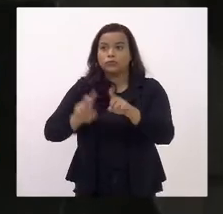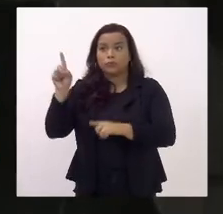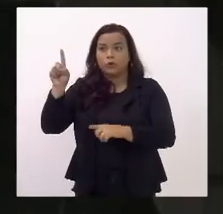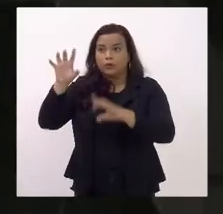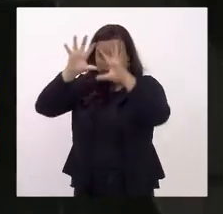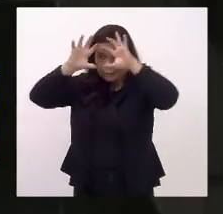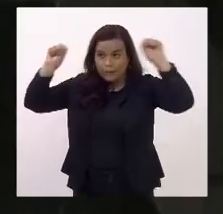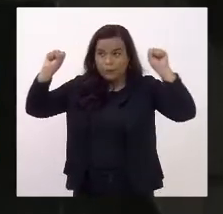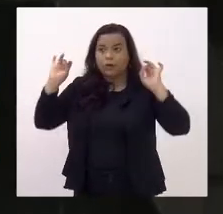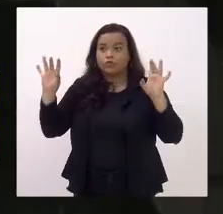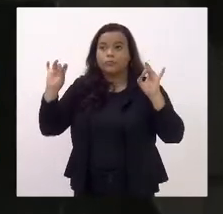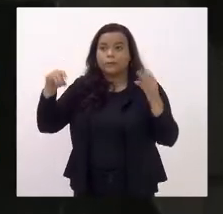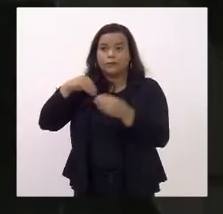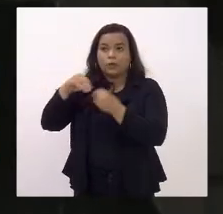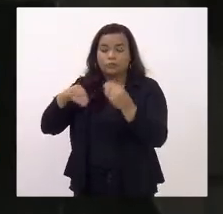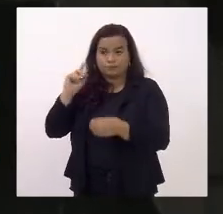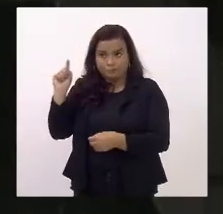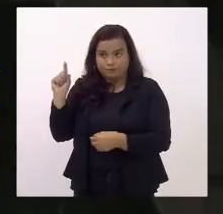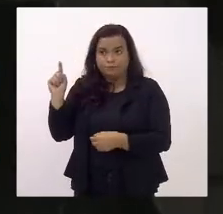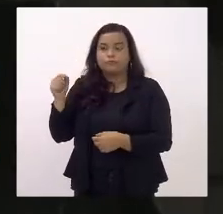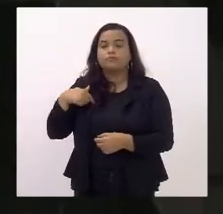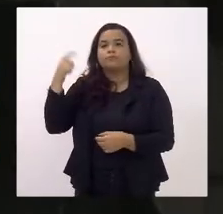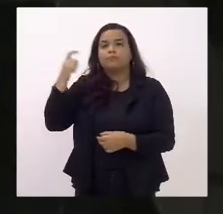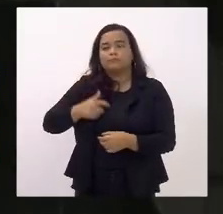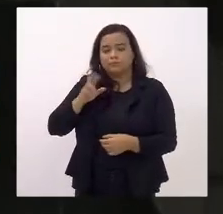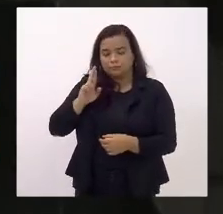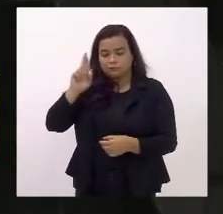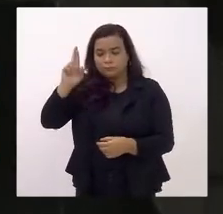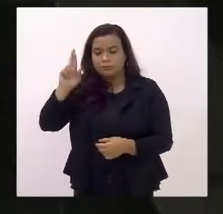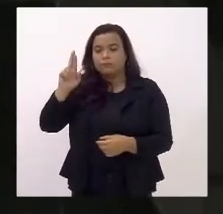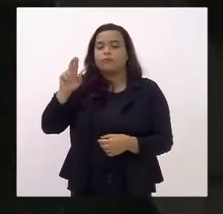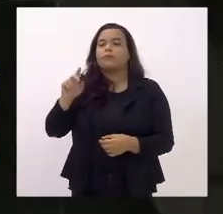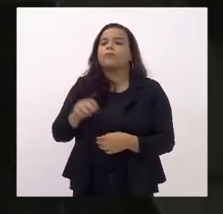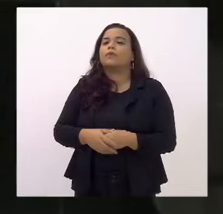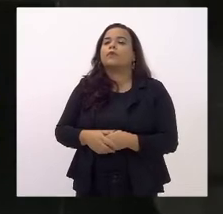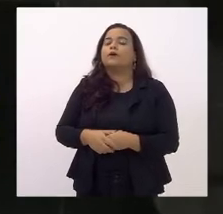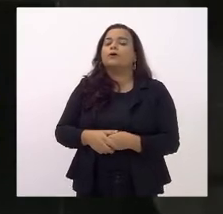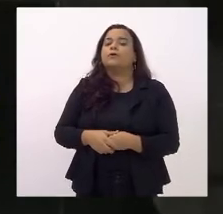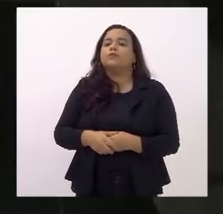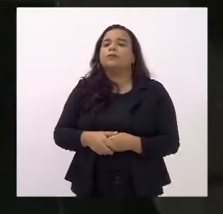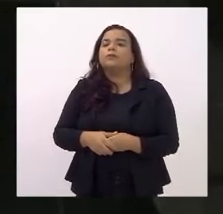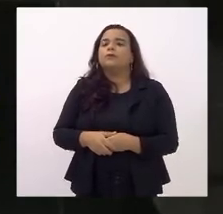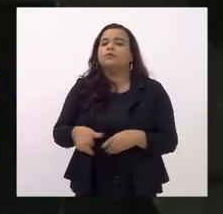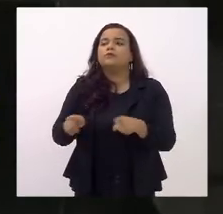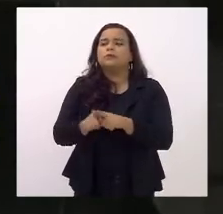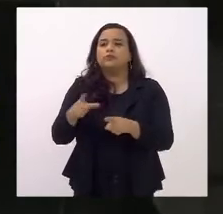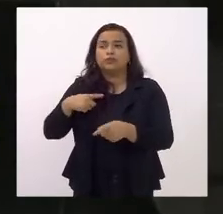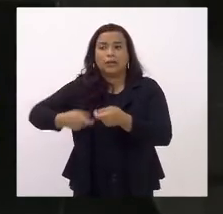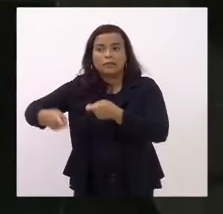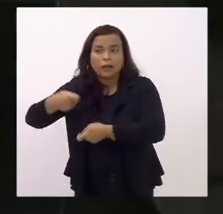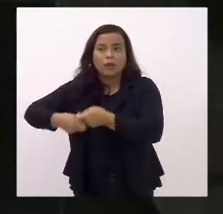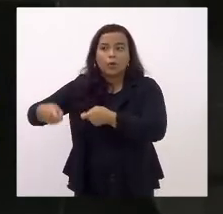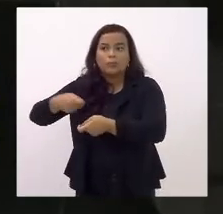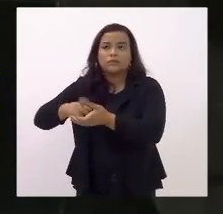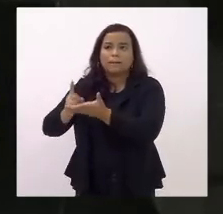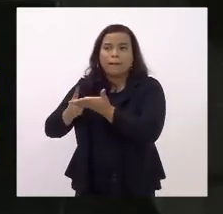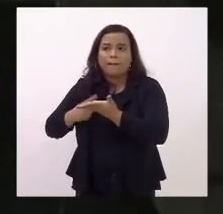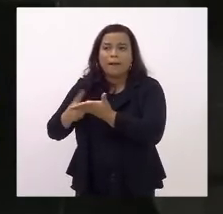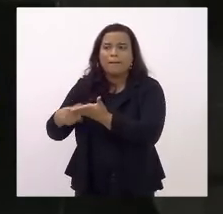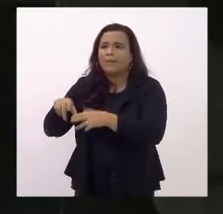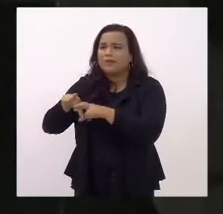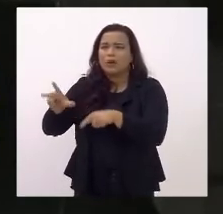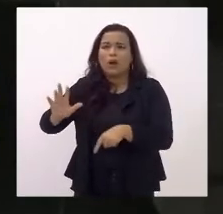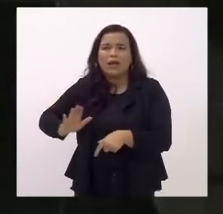Misto, e o que estava no âmago desse processo eram negociações tortuosas,